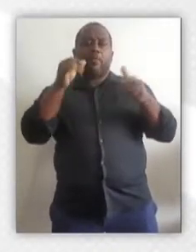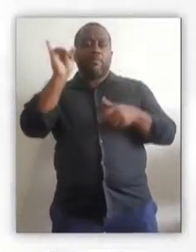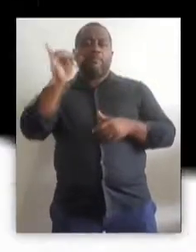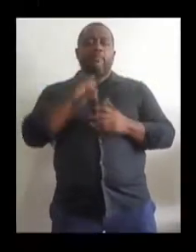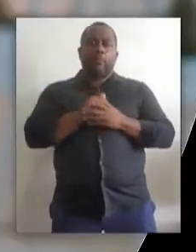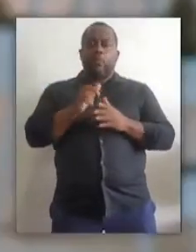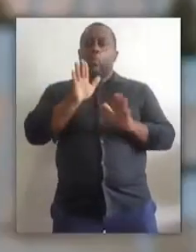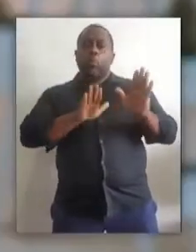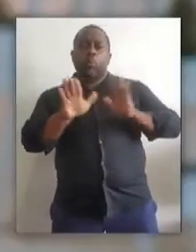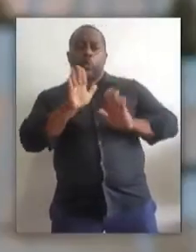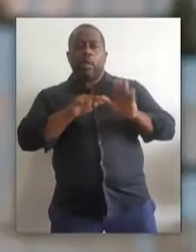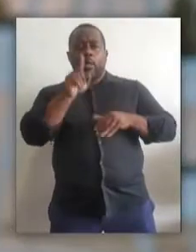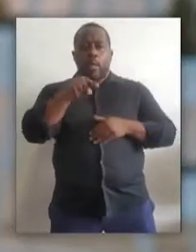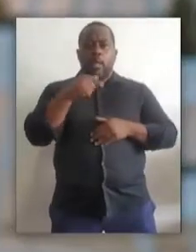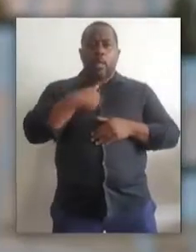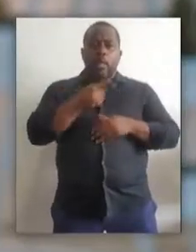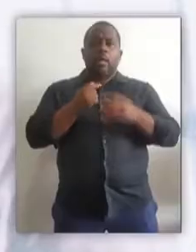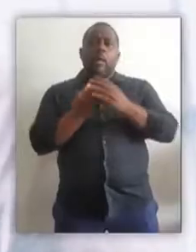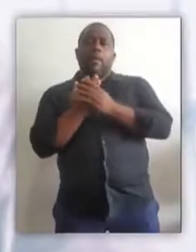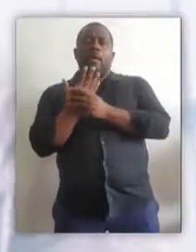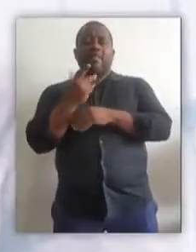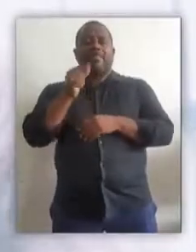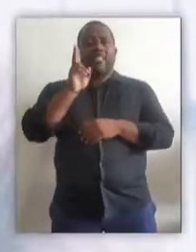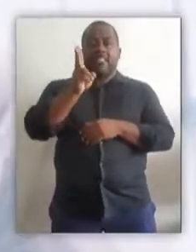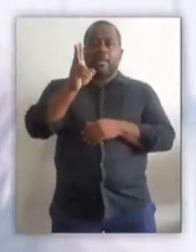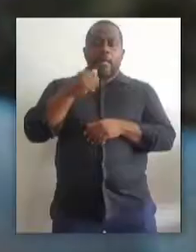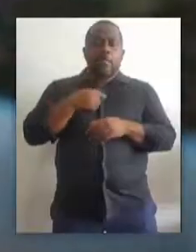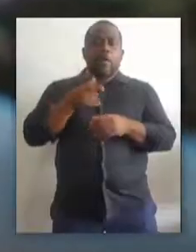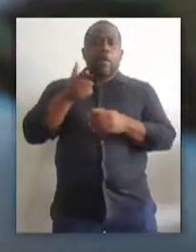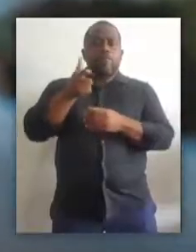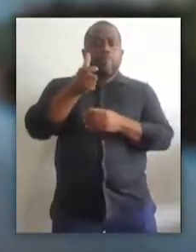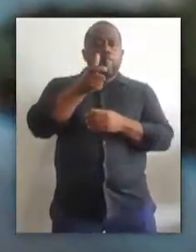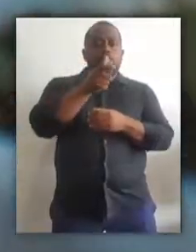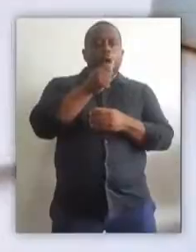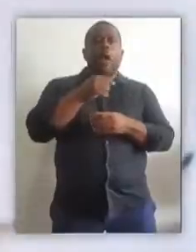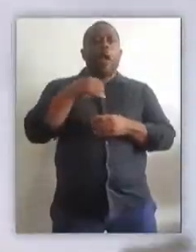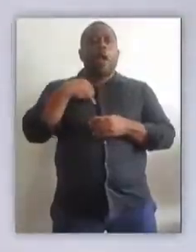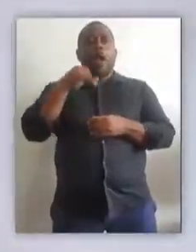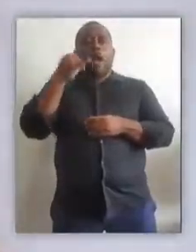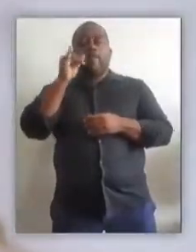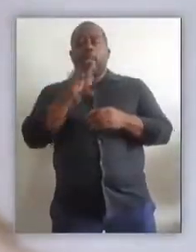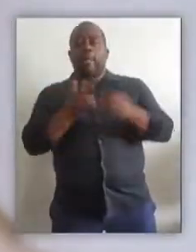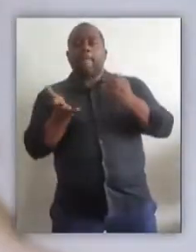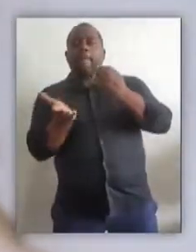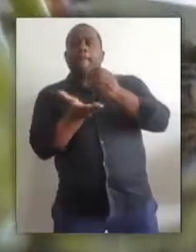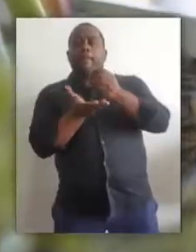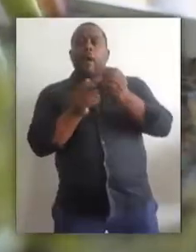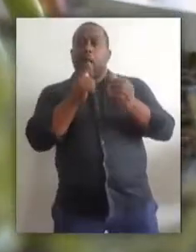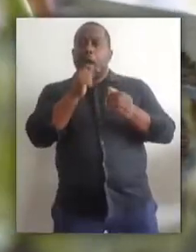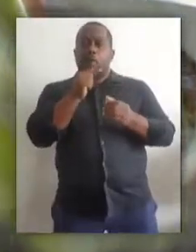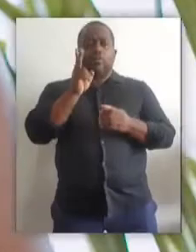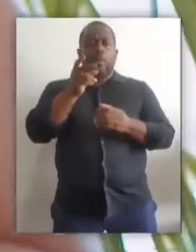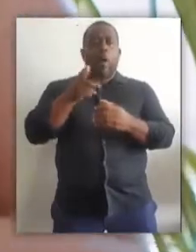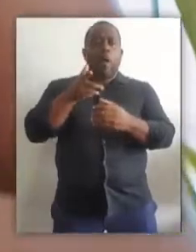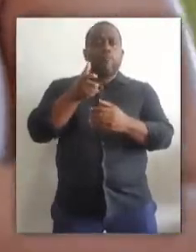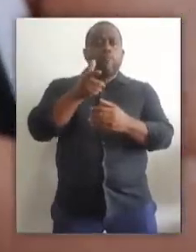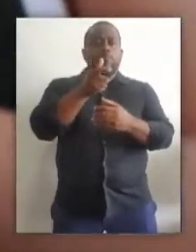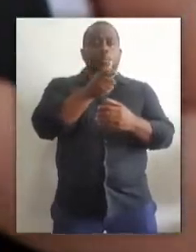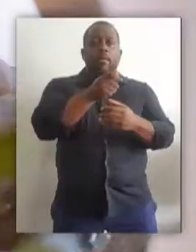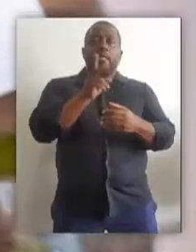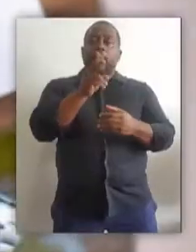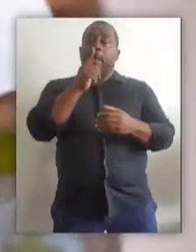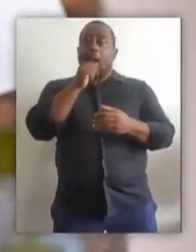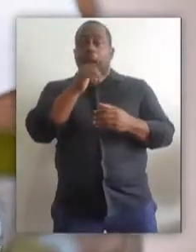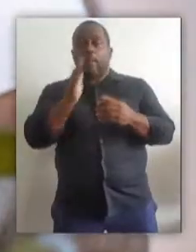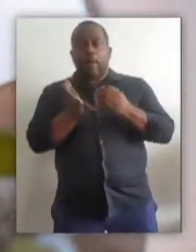criar. Os cuidados são esses aí, as plantas estão sempre sendo regadas, mas sem prato com água, com borrifador, mas